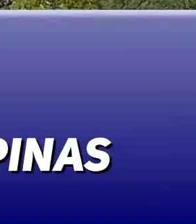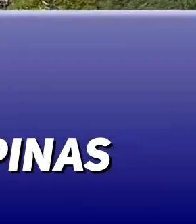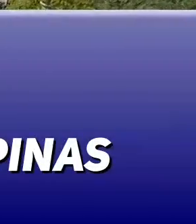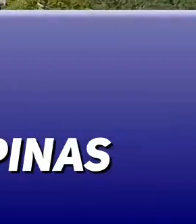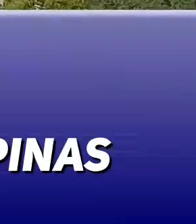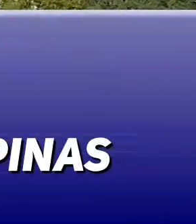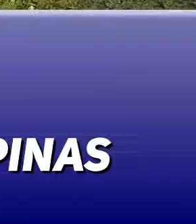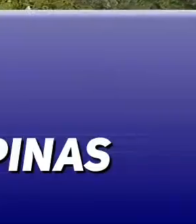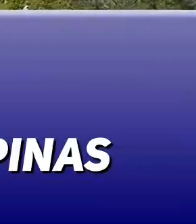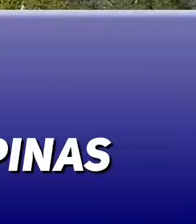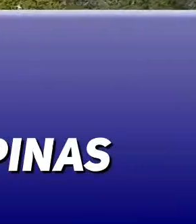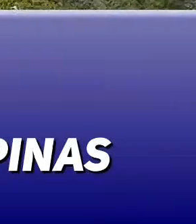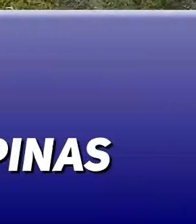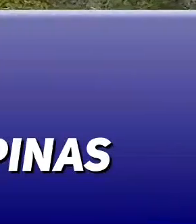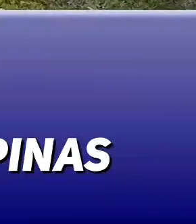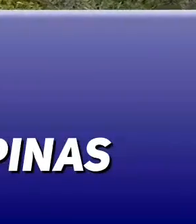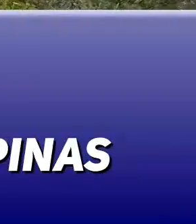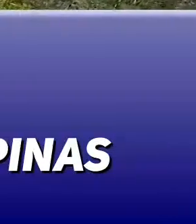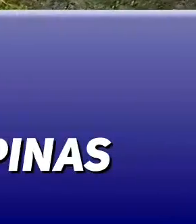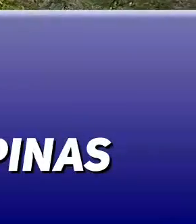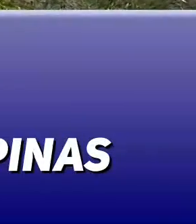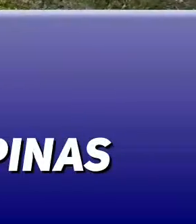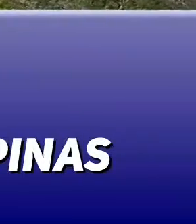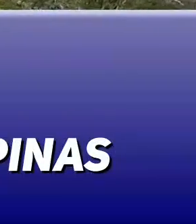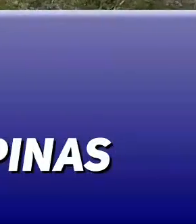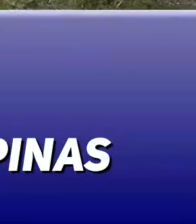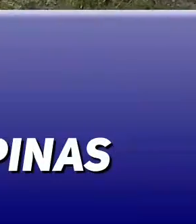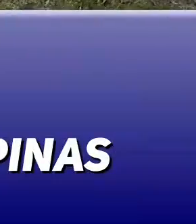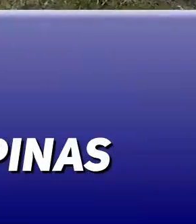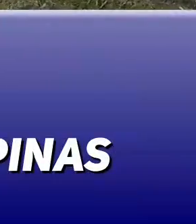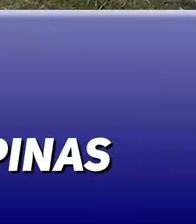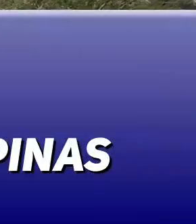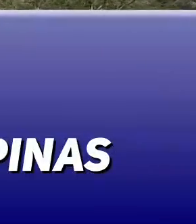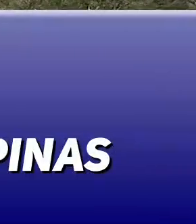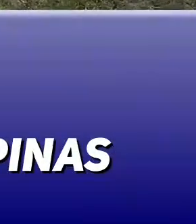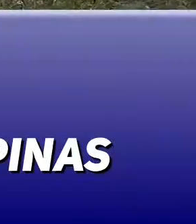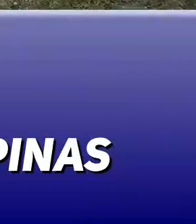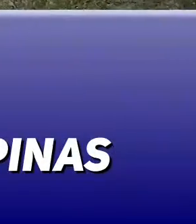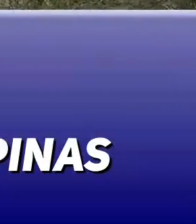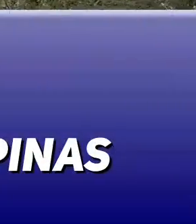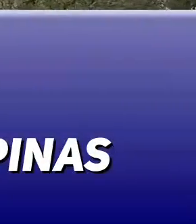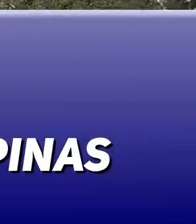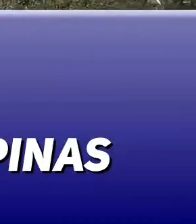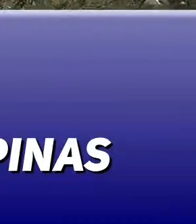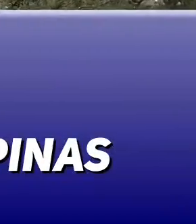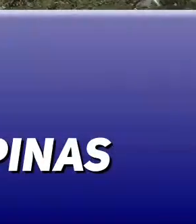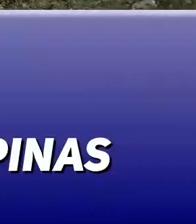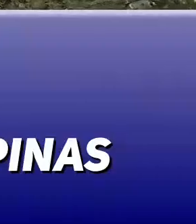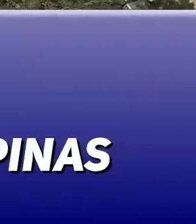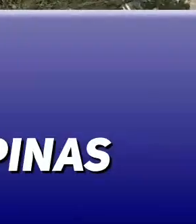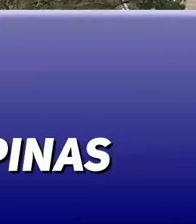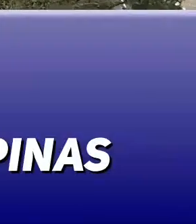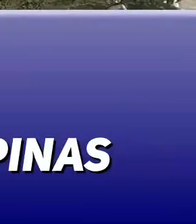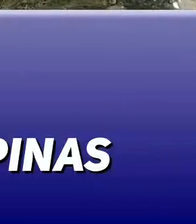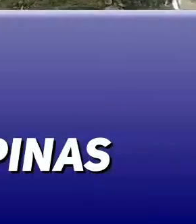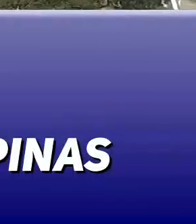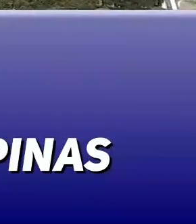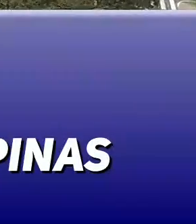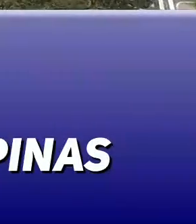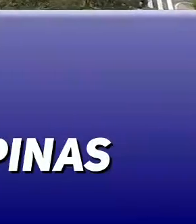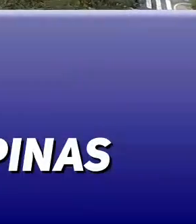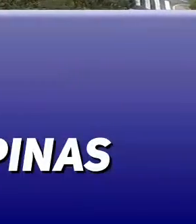2018, de autoria do vereador J. Silva, do PSB, que cria o programa de combate ao assédio sexual no